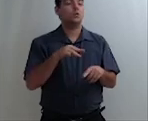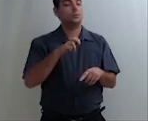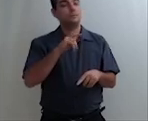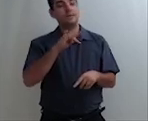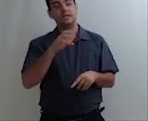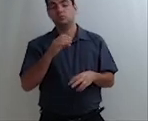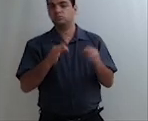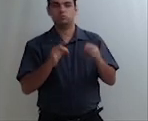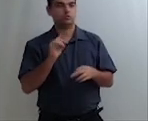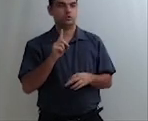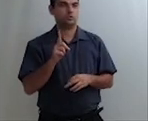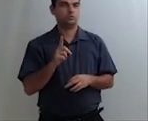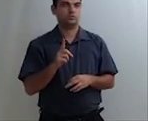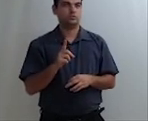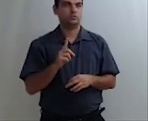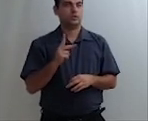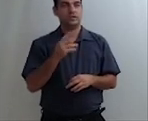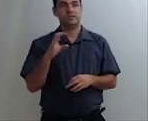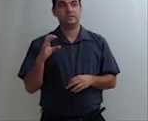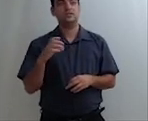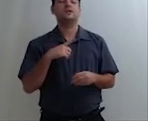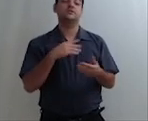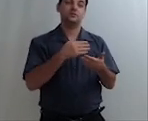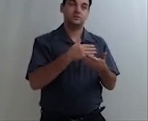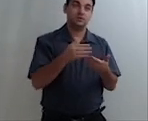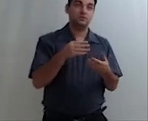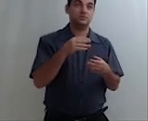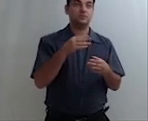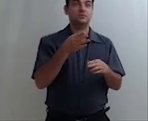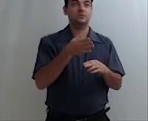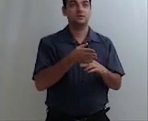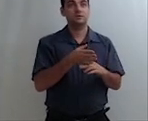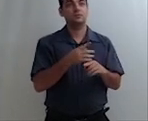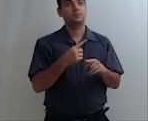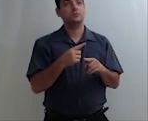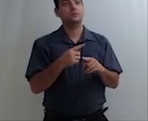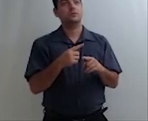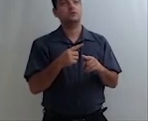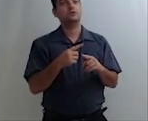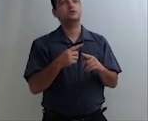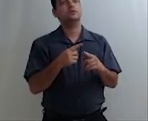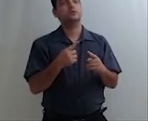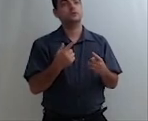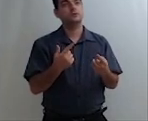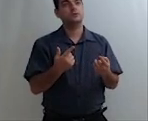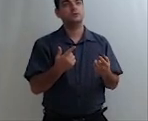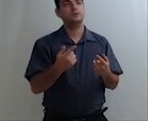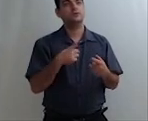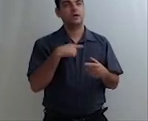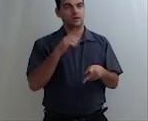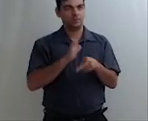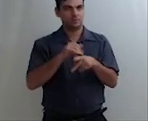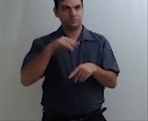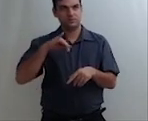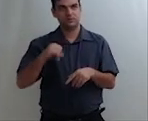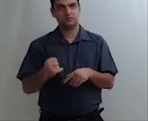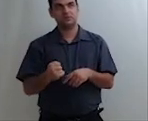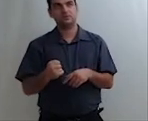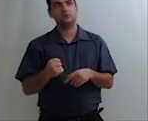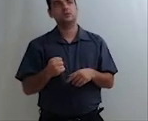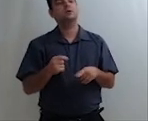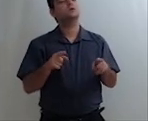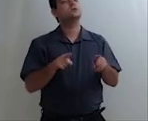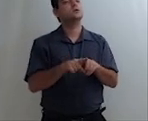abes Corpus constou da inicial da abcorpus e constou DJ constou na inicial aqui no STJ constou e constou